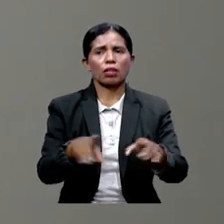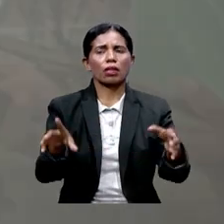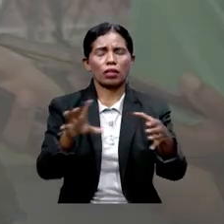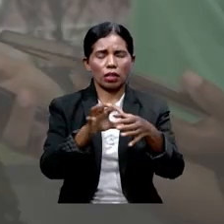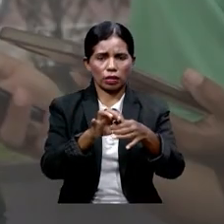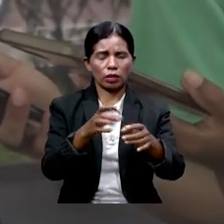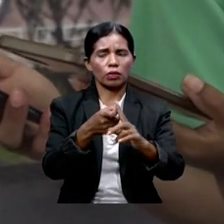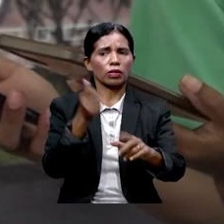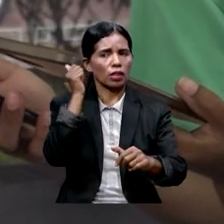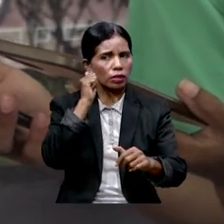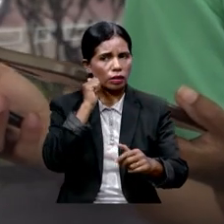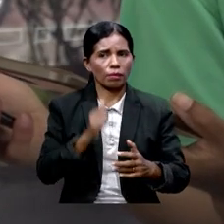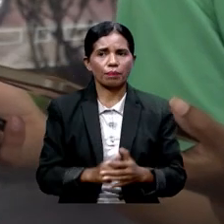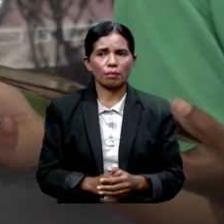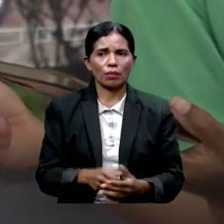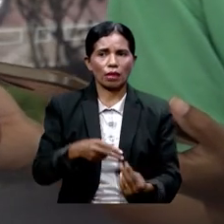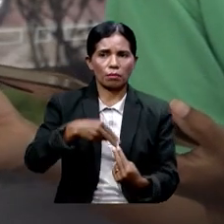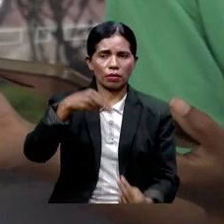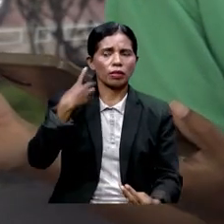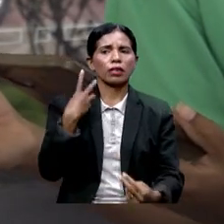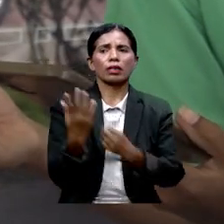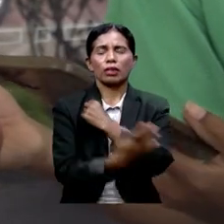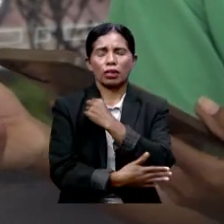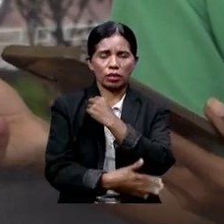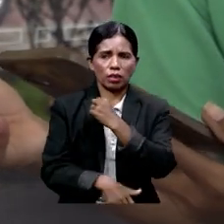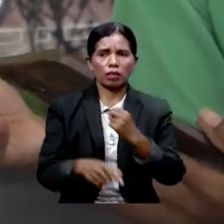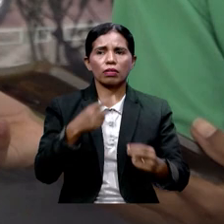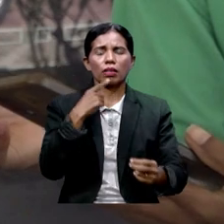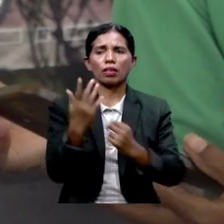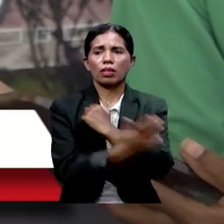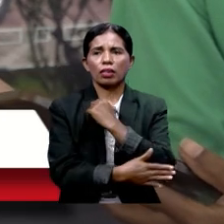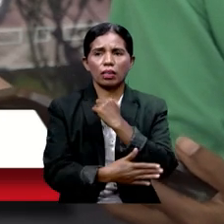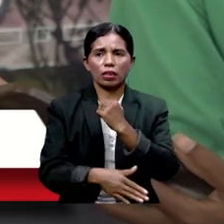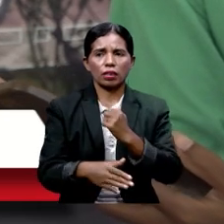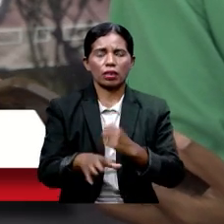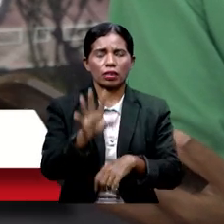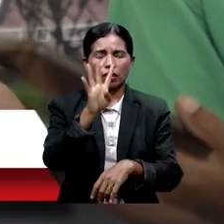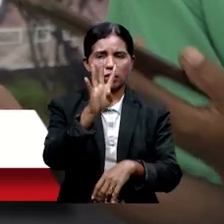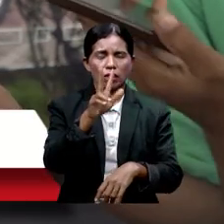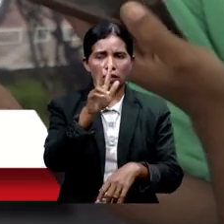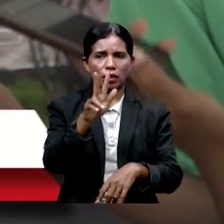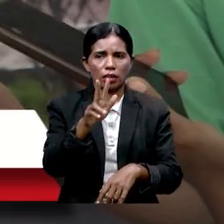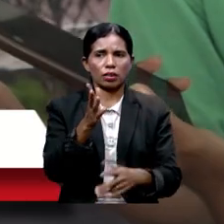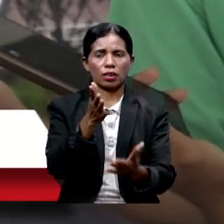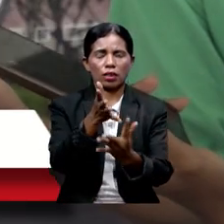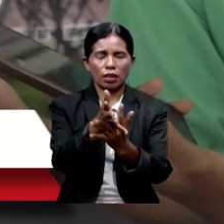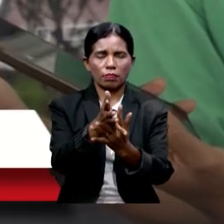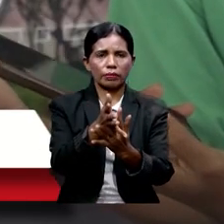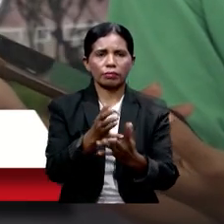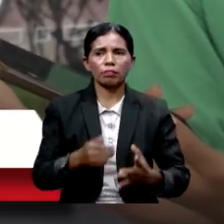de husi azean nem. Malnutrição ita ni nasaun ema bolo nara nasaun dunia ketiga. Isa tama kategoria